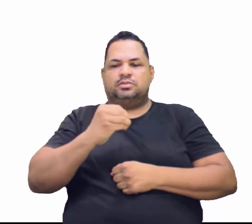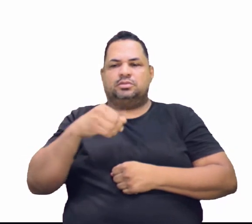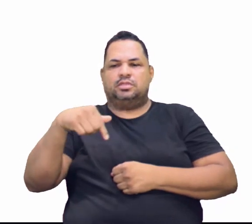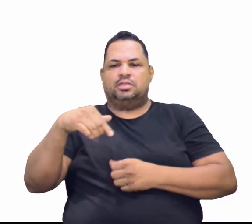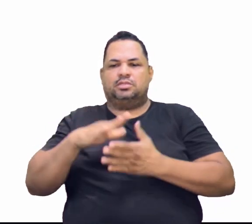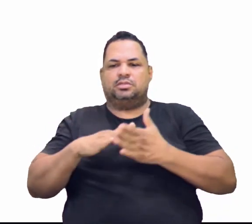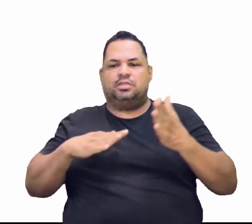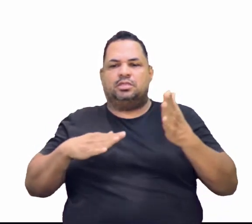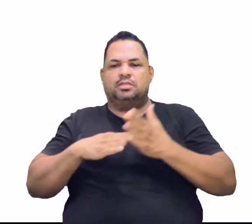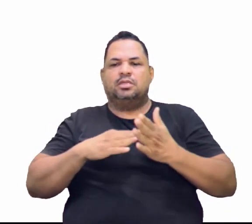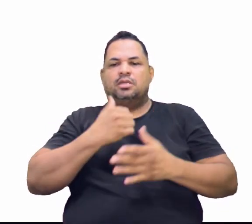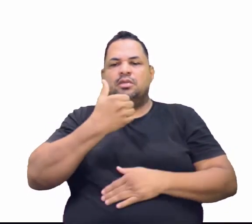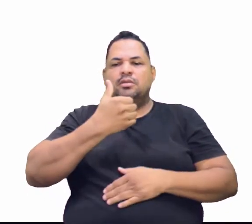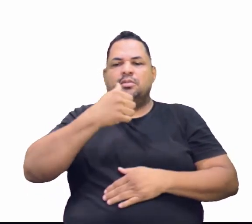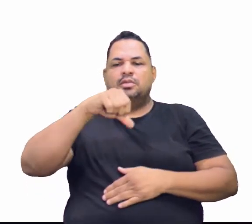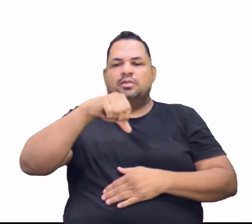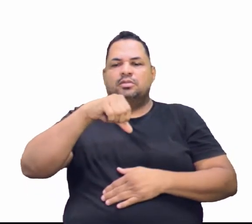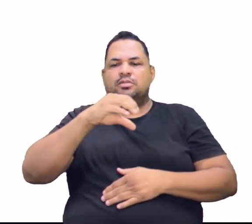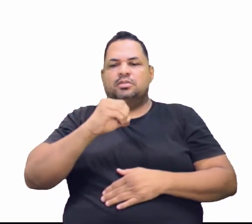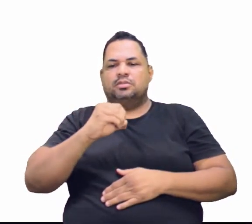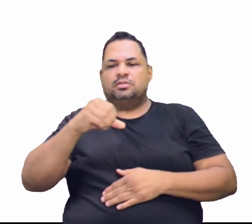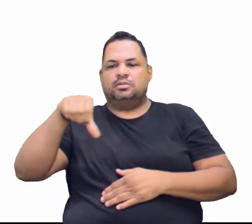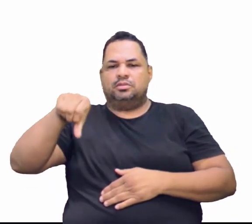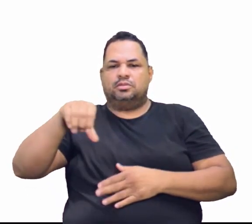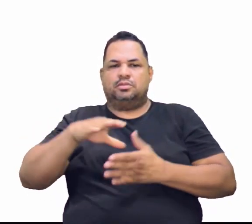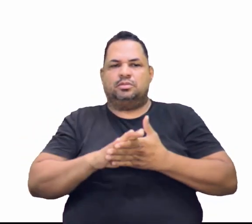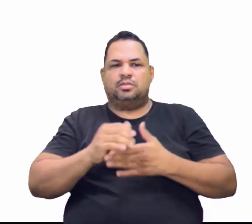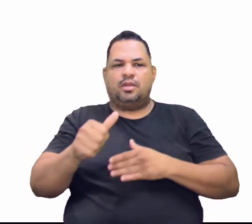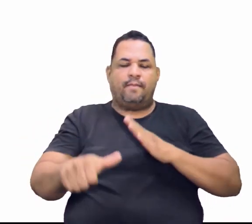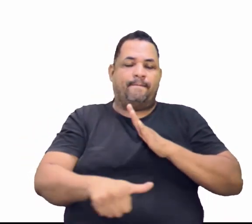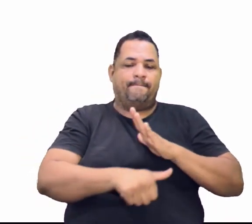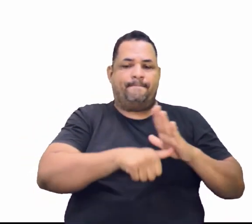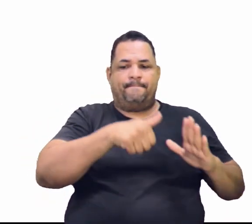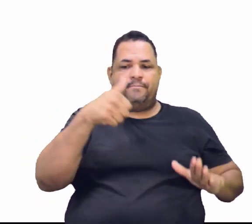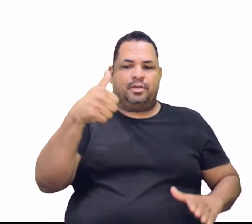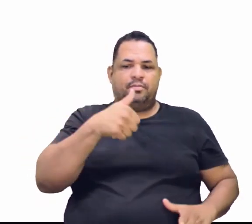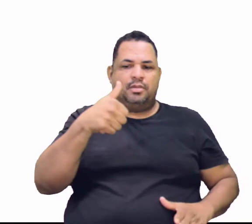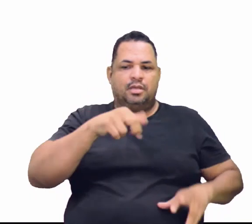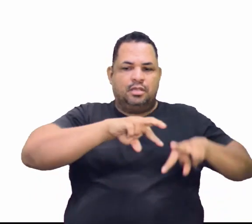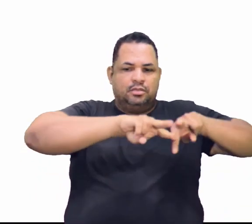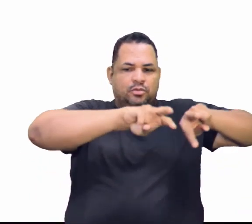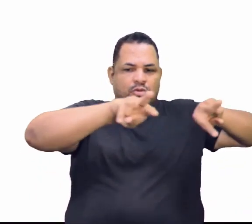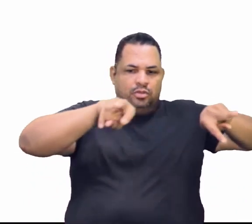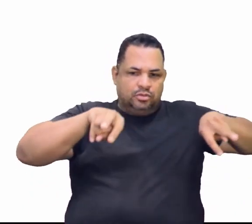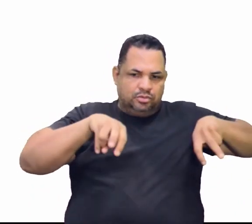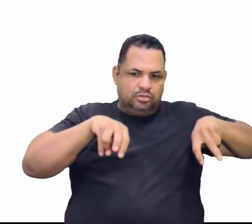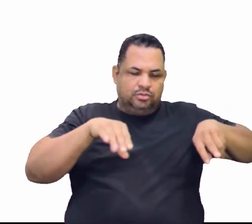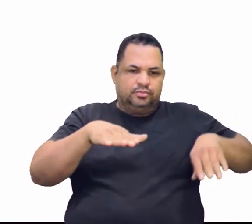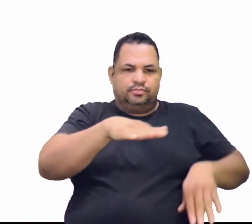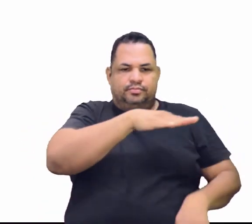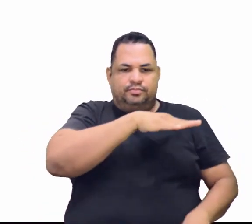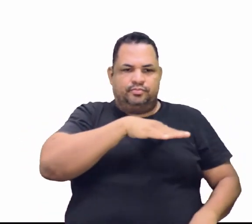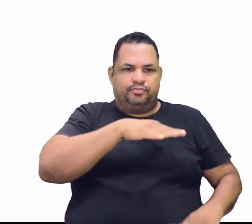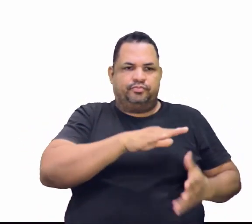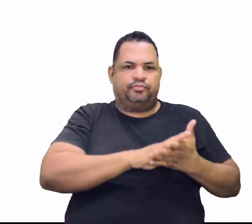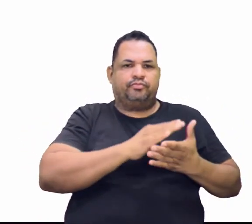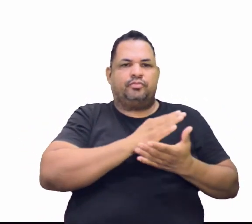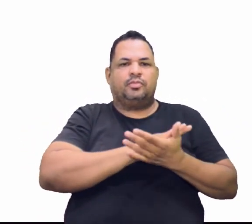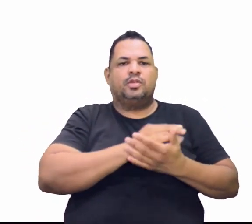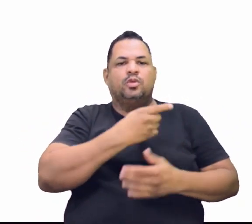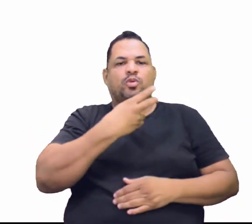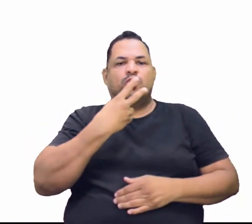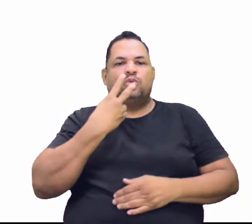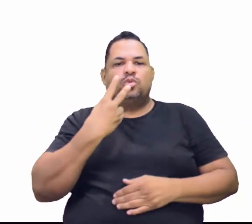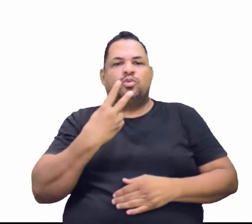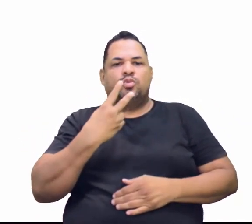vai ser dividida em 3 fases. Então, aqui eu tenho a primeira fase, que é a primeira expedição. Começa no dia 2 de setembro